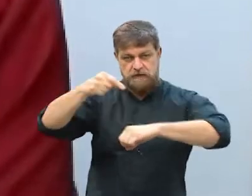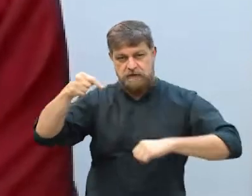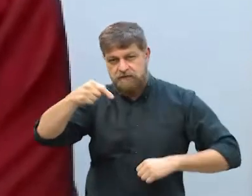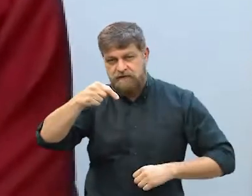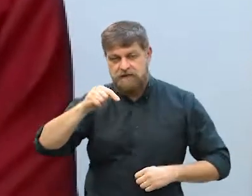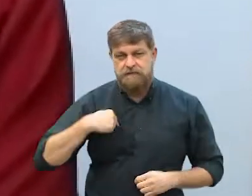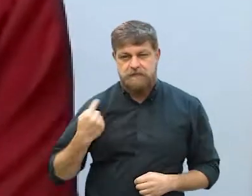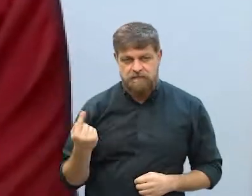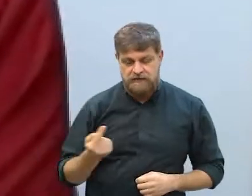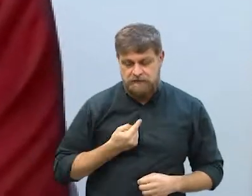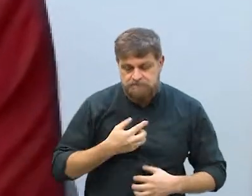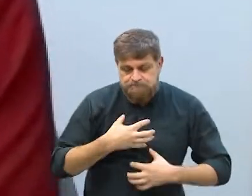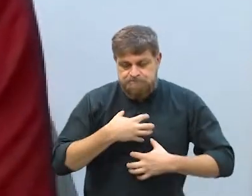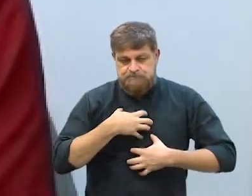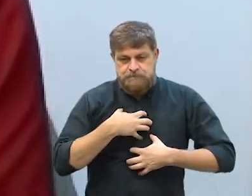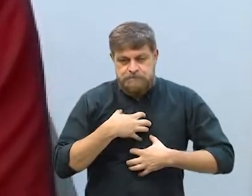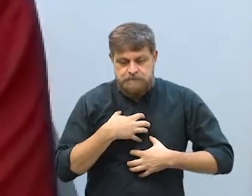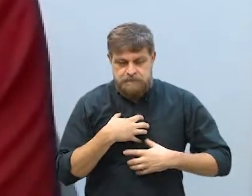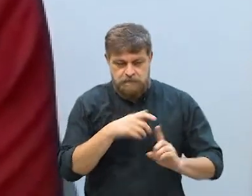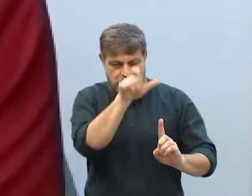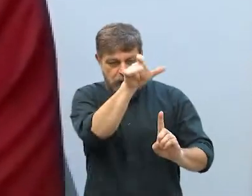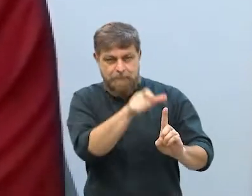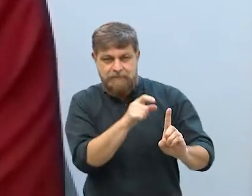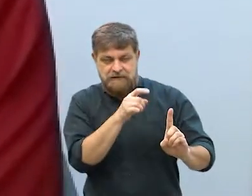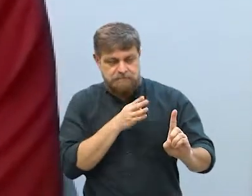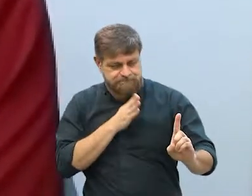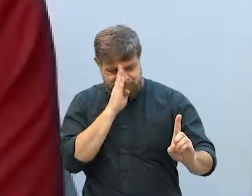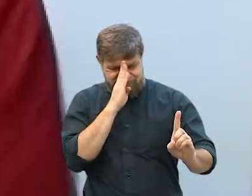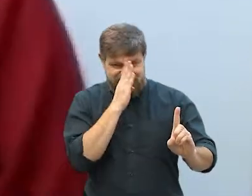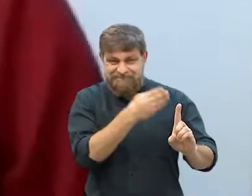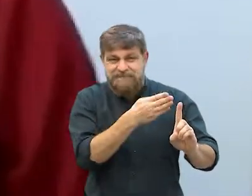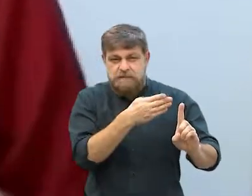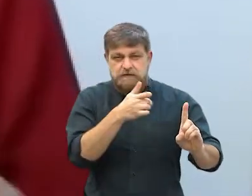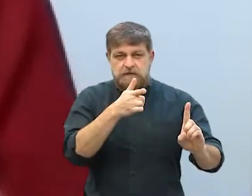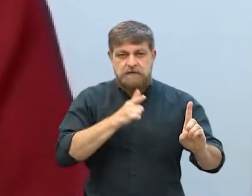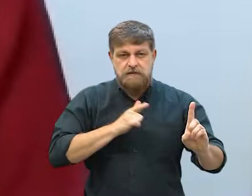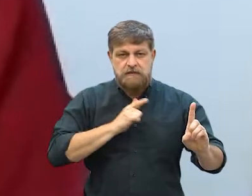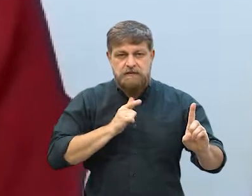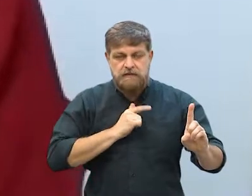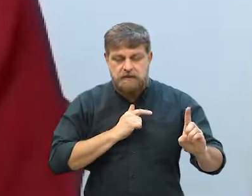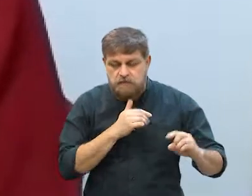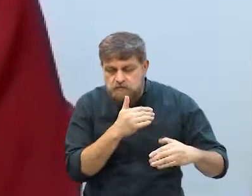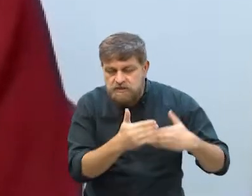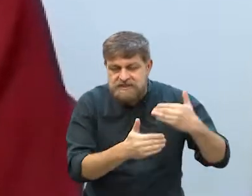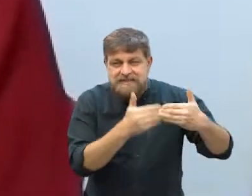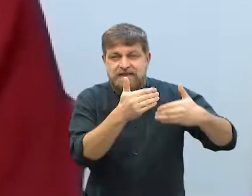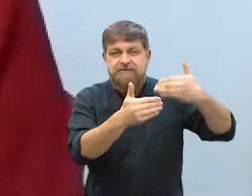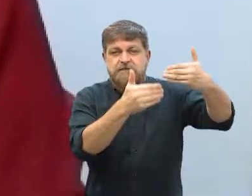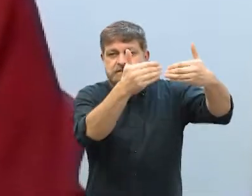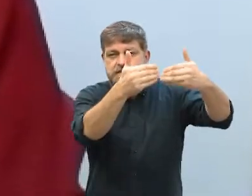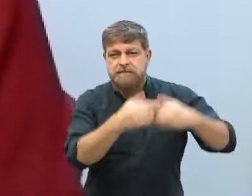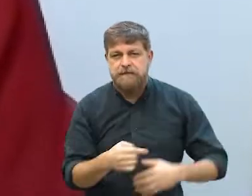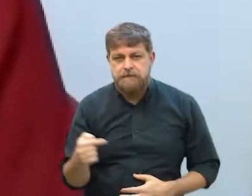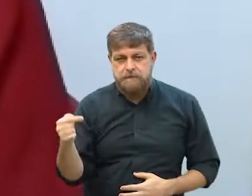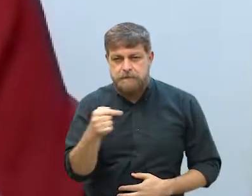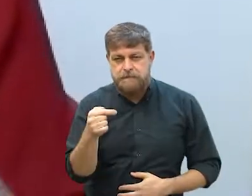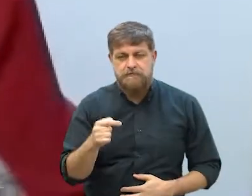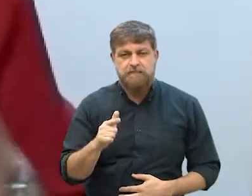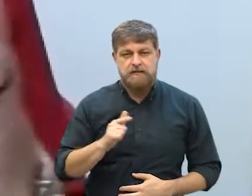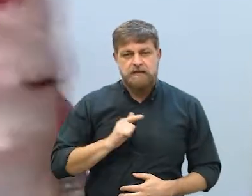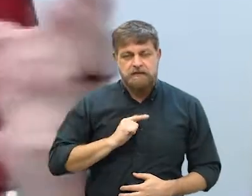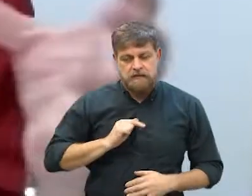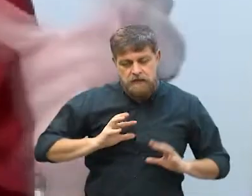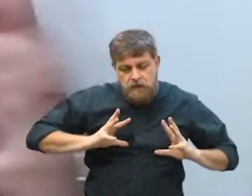é uma pedagogia que a gente fala que é sensível ao ser humano, que ela tem esse corpo de desenvolvimento que